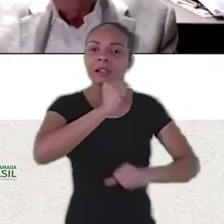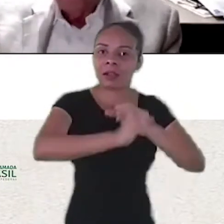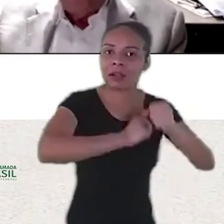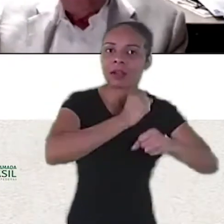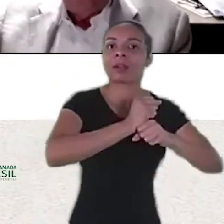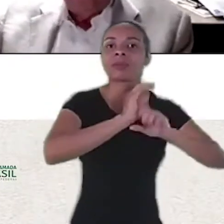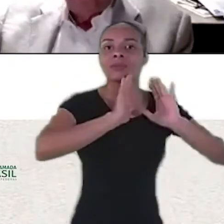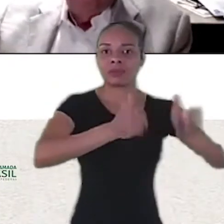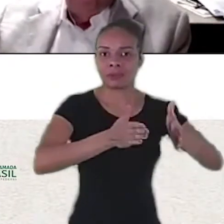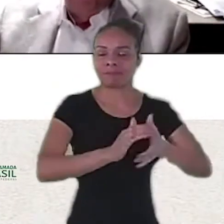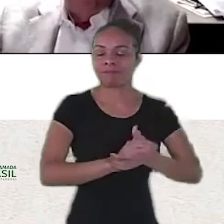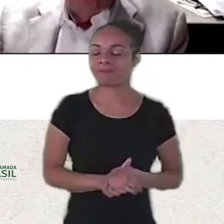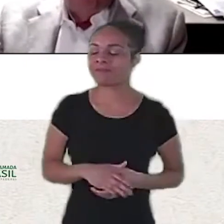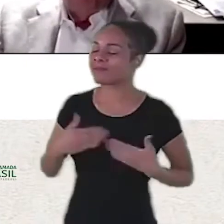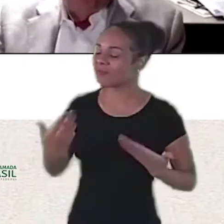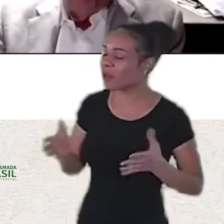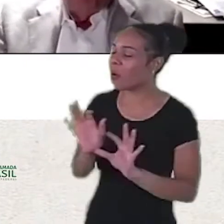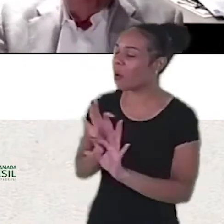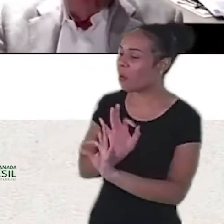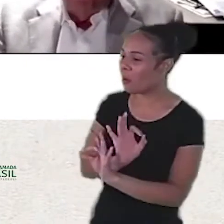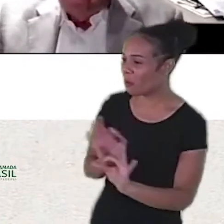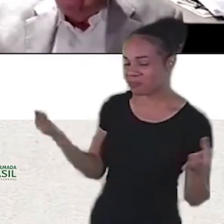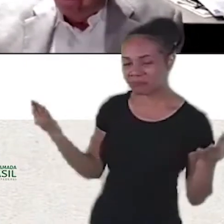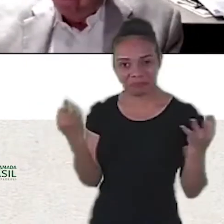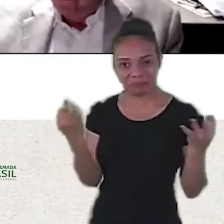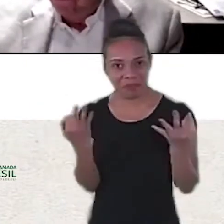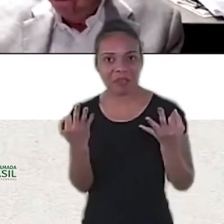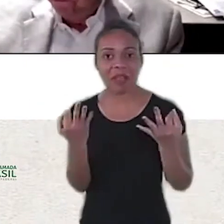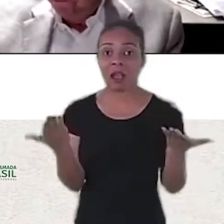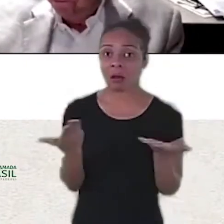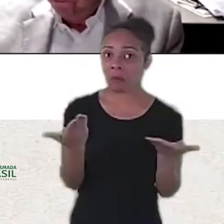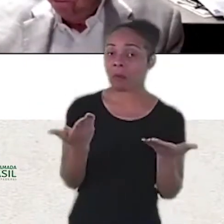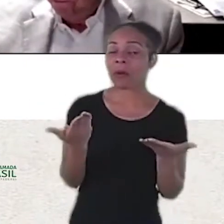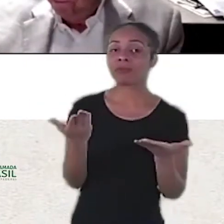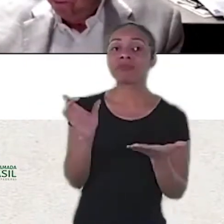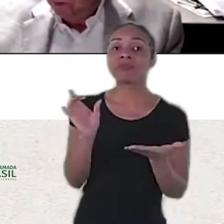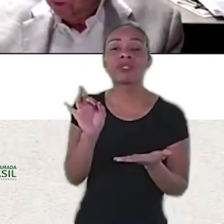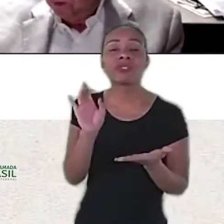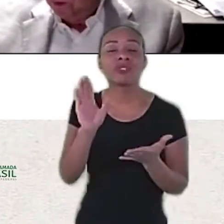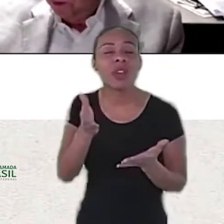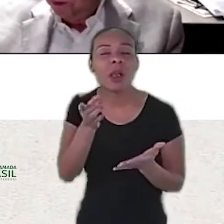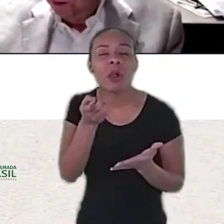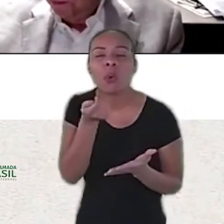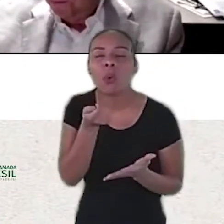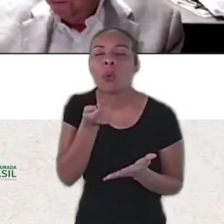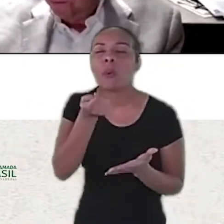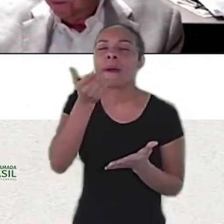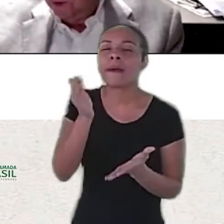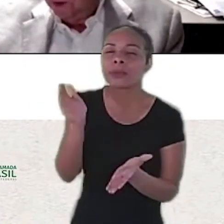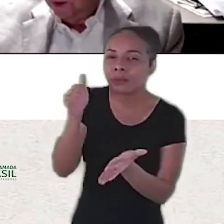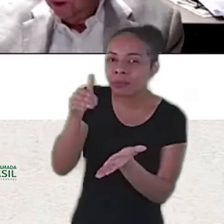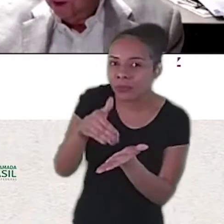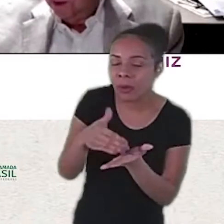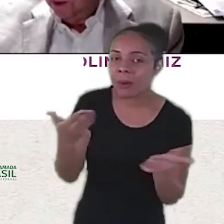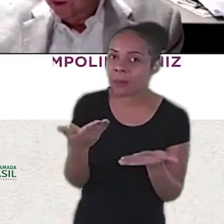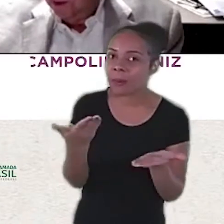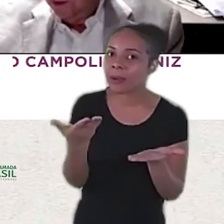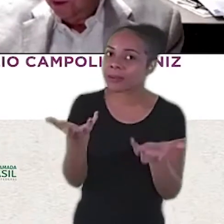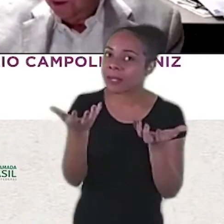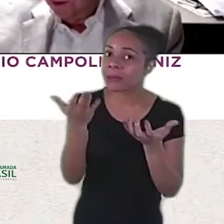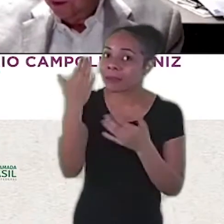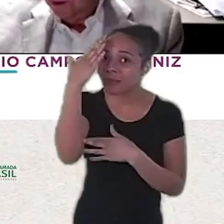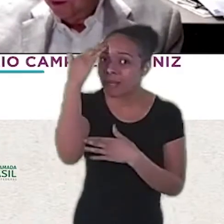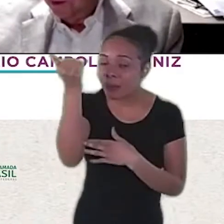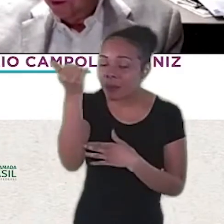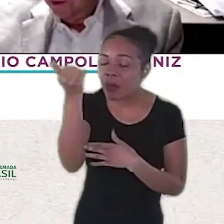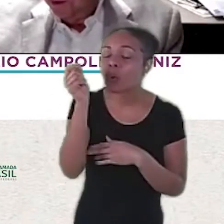quase chegando ao final, conforme combinado. Então, tenho que fazer a pergunta que move o livro. A pergunta que movimentou o